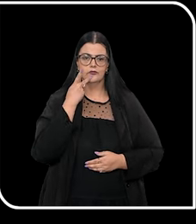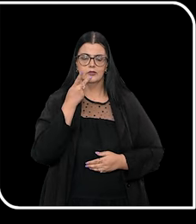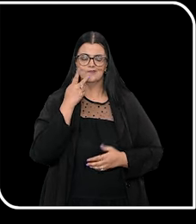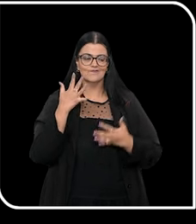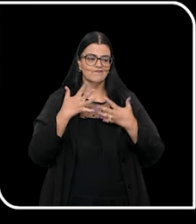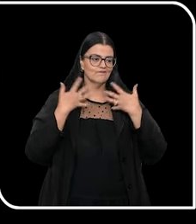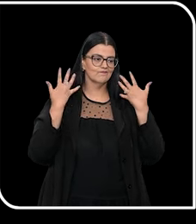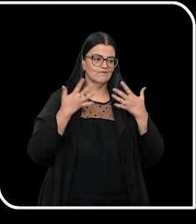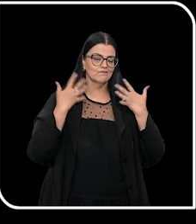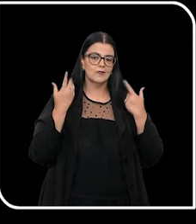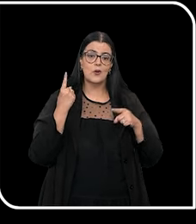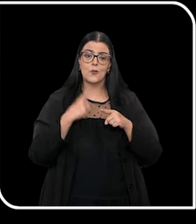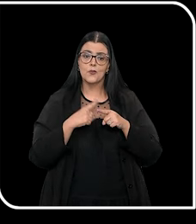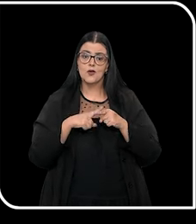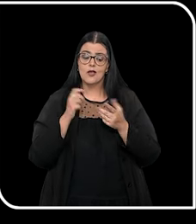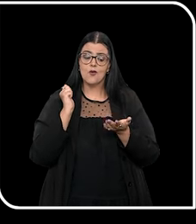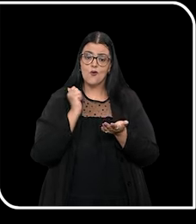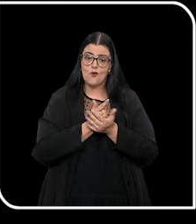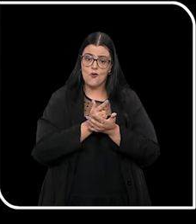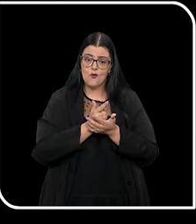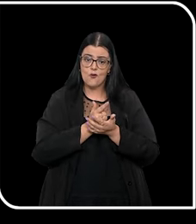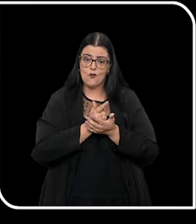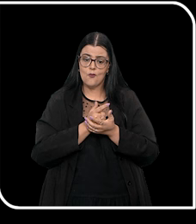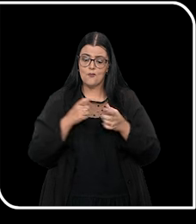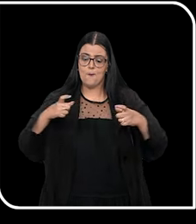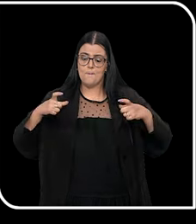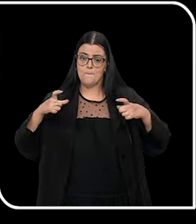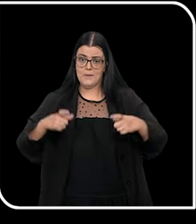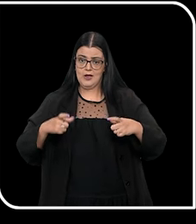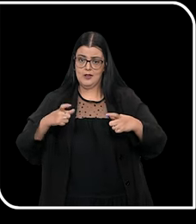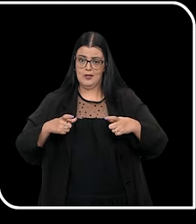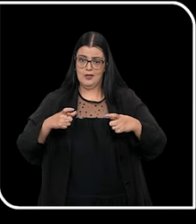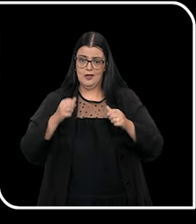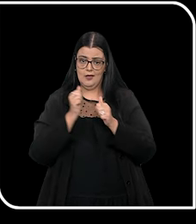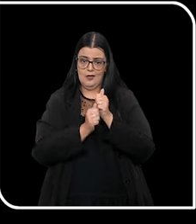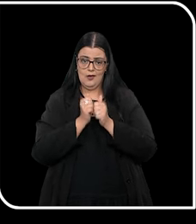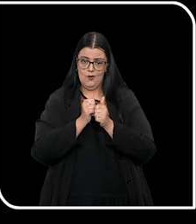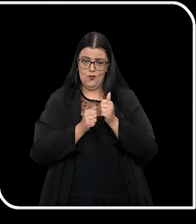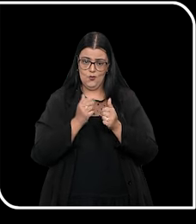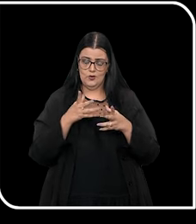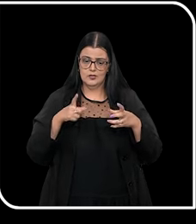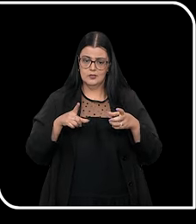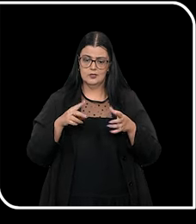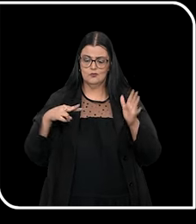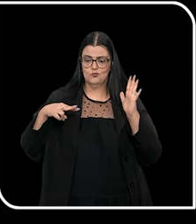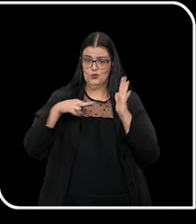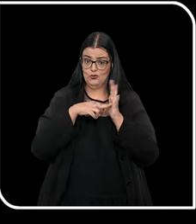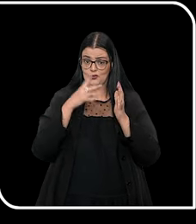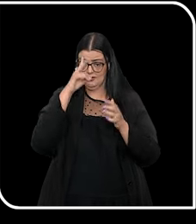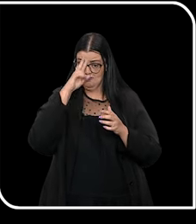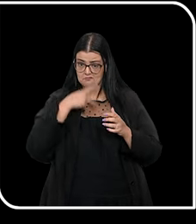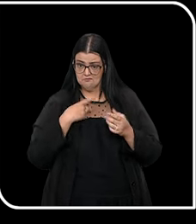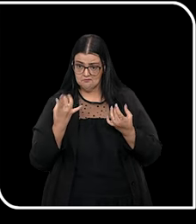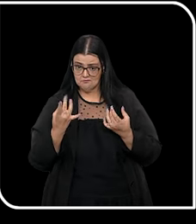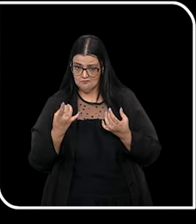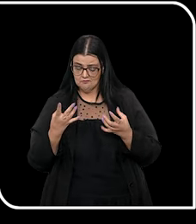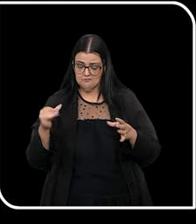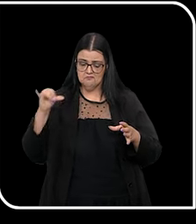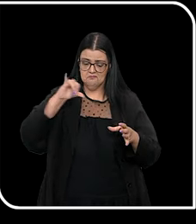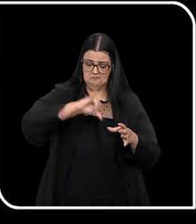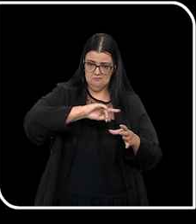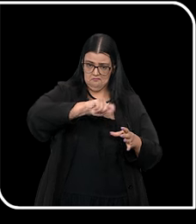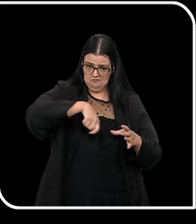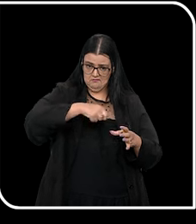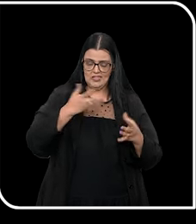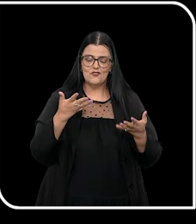ela tava muito contente um dia porque ela tinha comprado uma panela elétrica de arroz e que ela ia poder fazer arroz sozinha sem ajuda